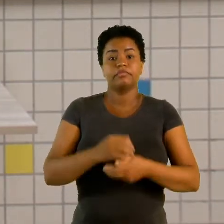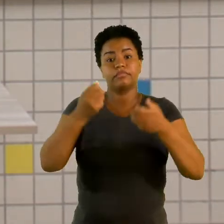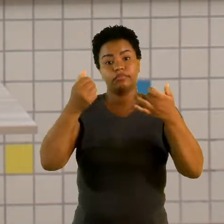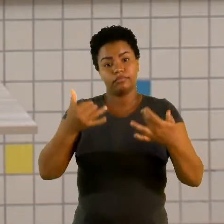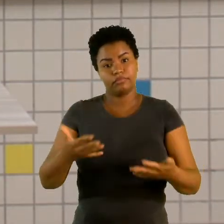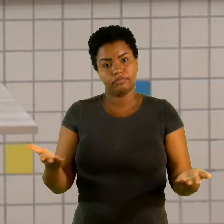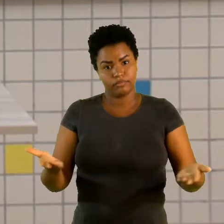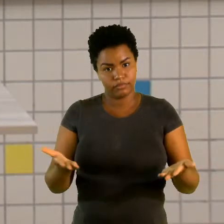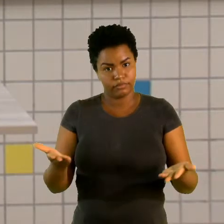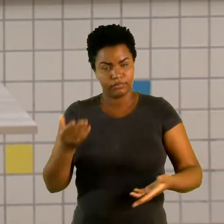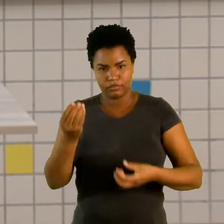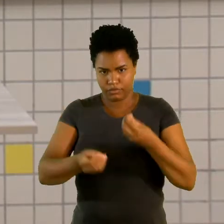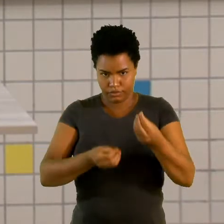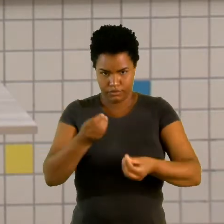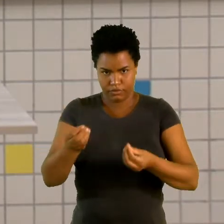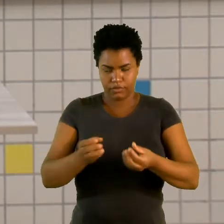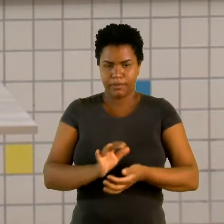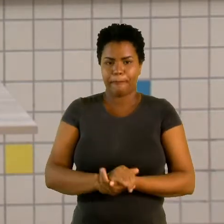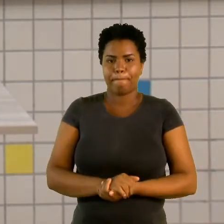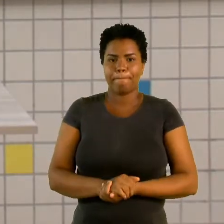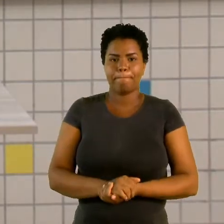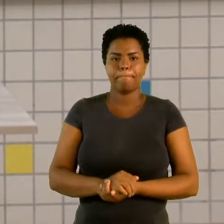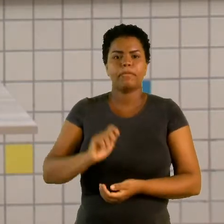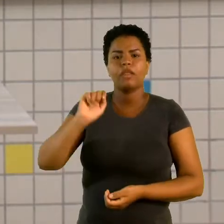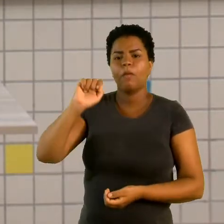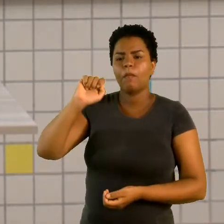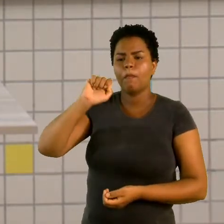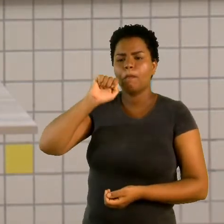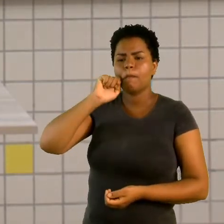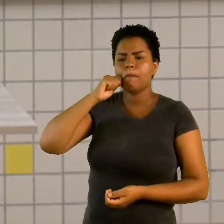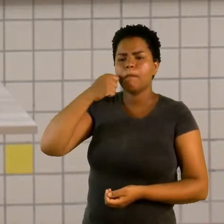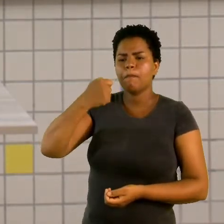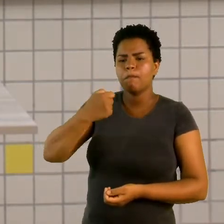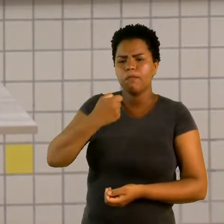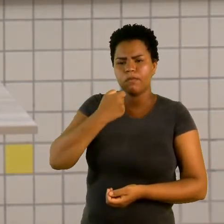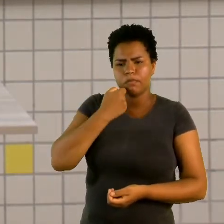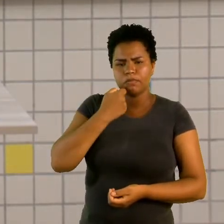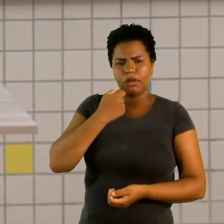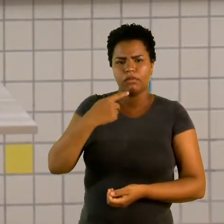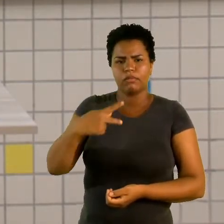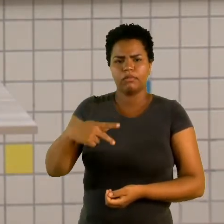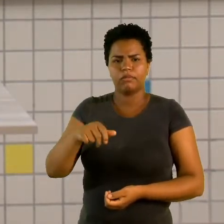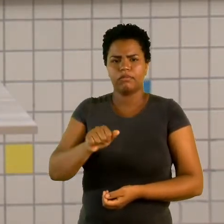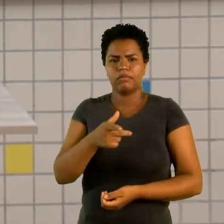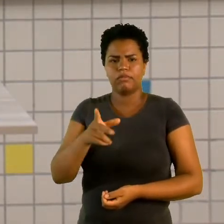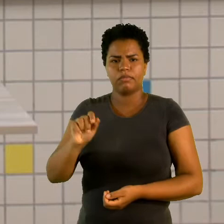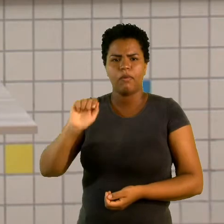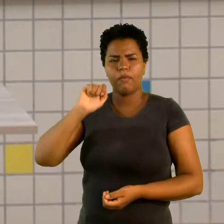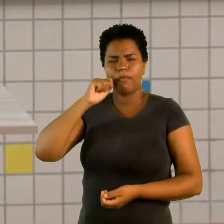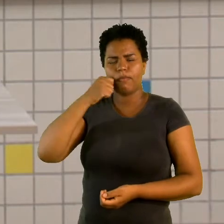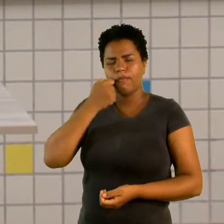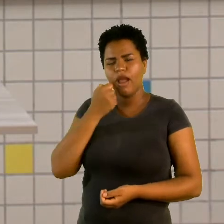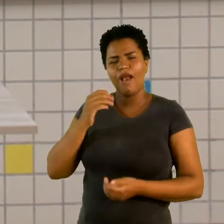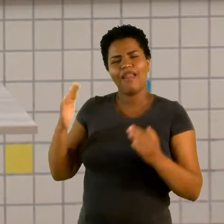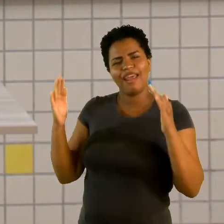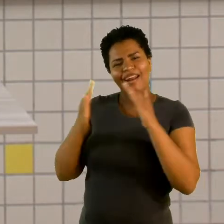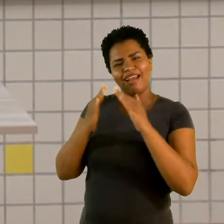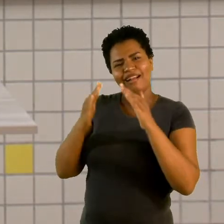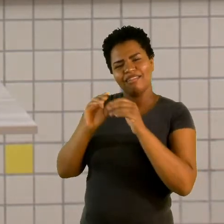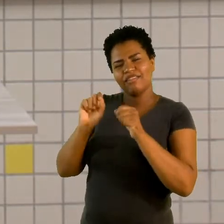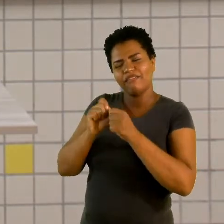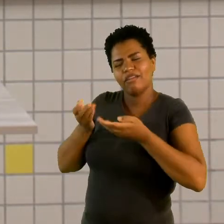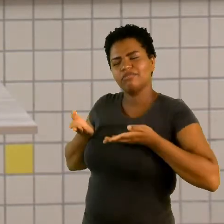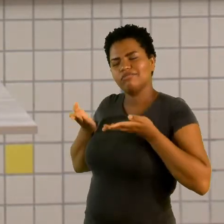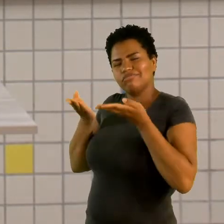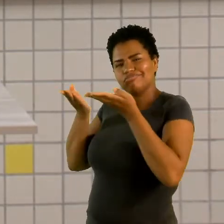agora como é. Olha, o pão, quando a mamãe fabrica aquele pão caseiro, ela vai usar o